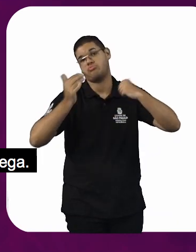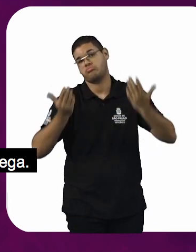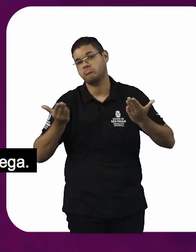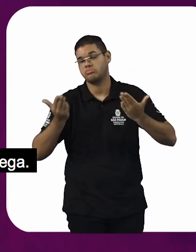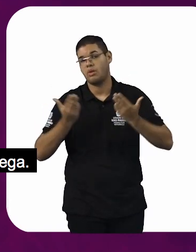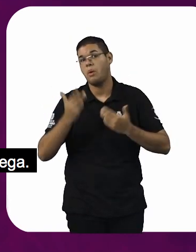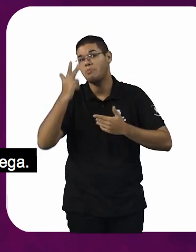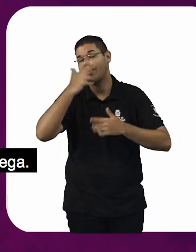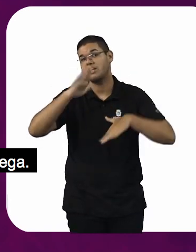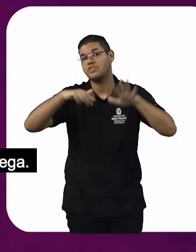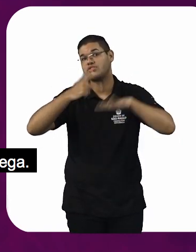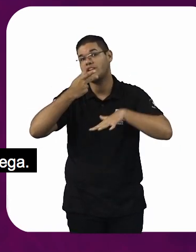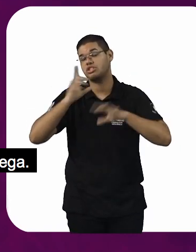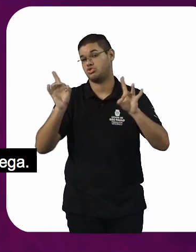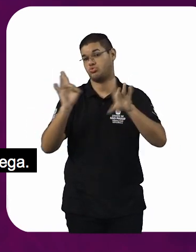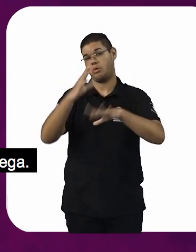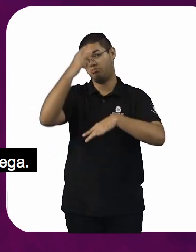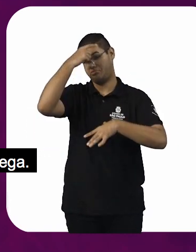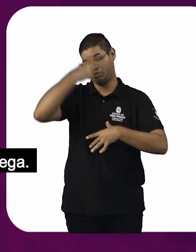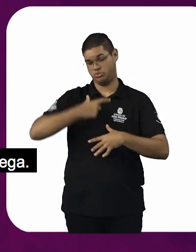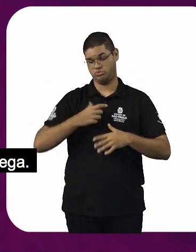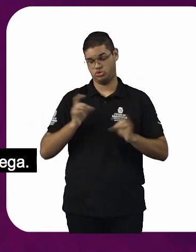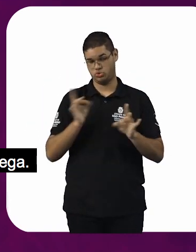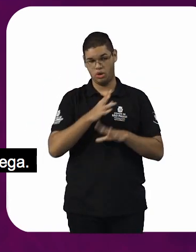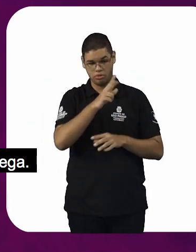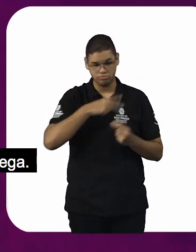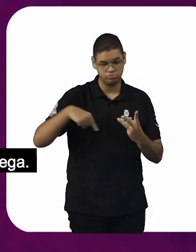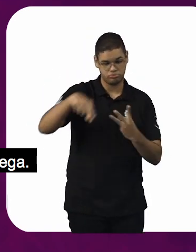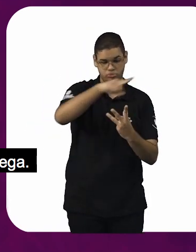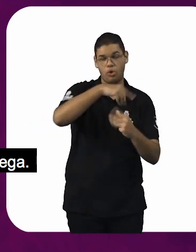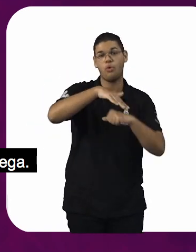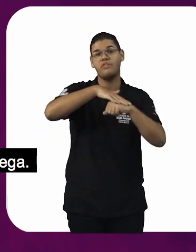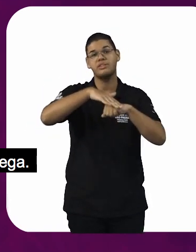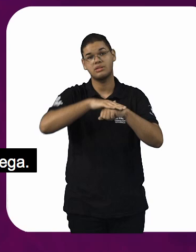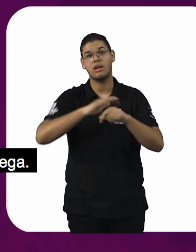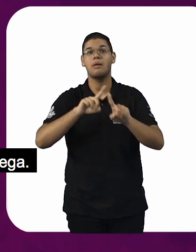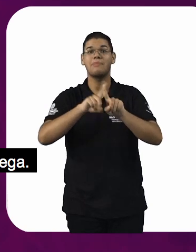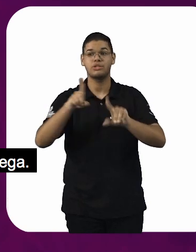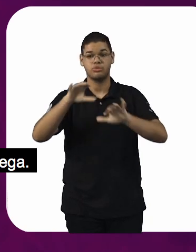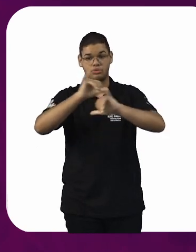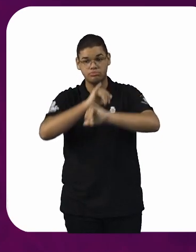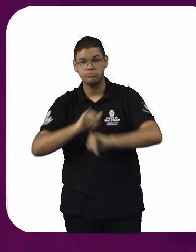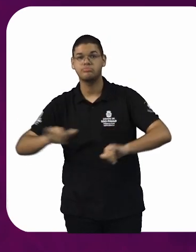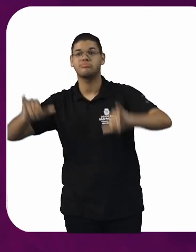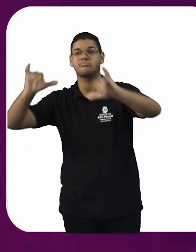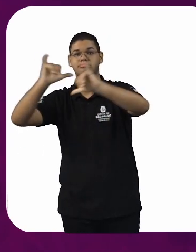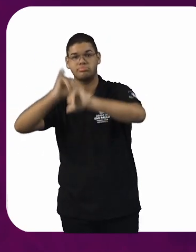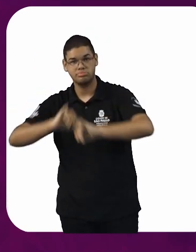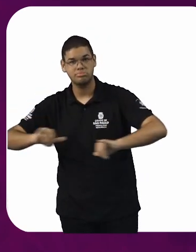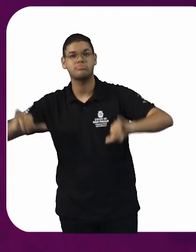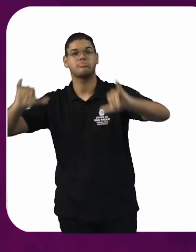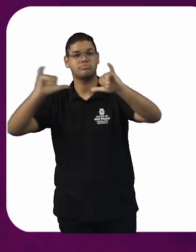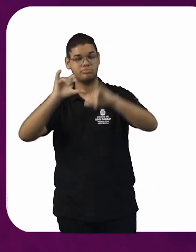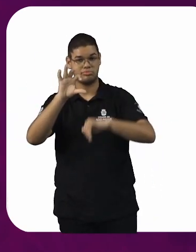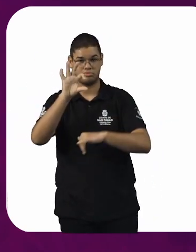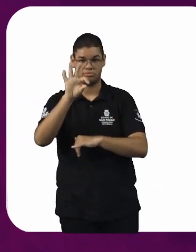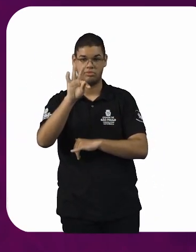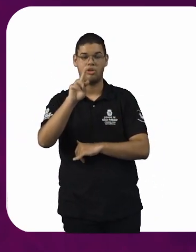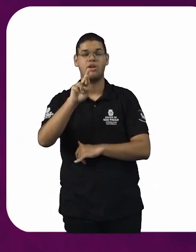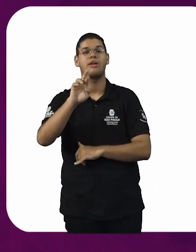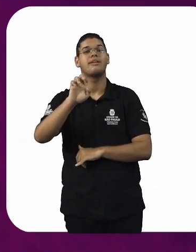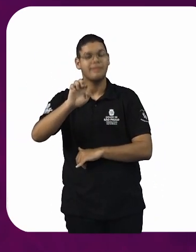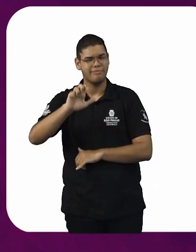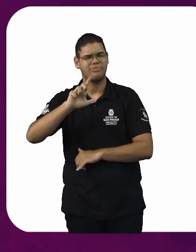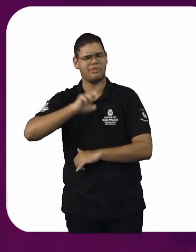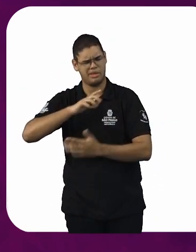só para os nossos e a palavra não chega. Quando uma instituição de renome, desse tamanho como o Tribunal tem essa iniciativa, a